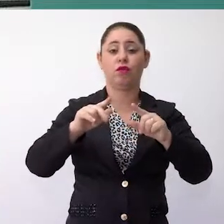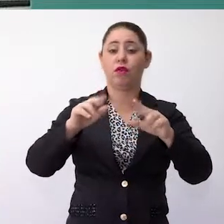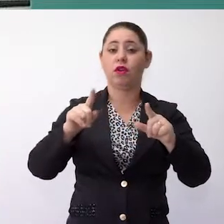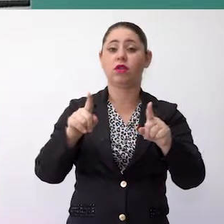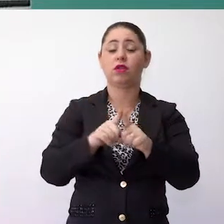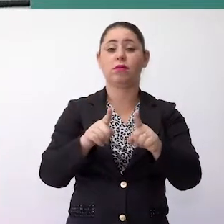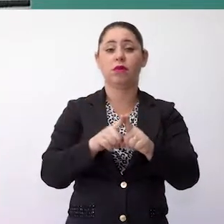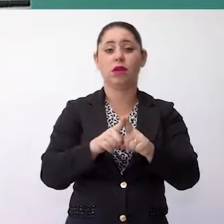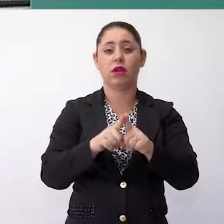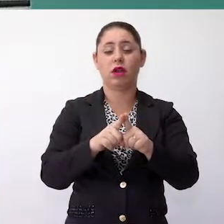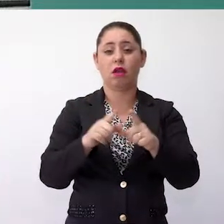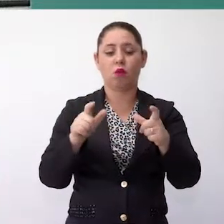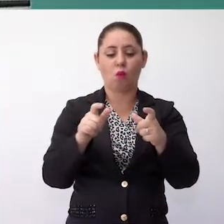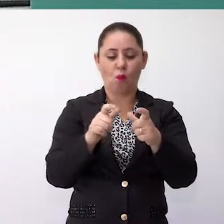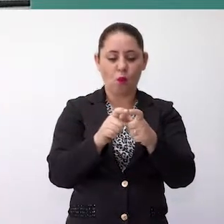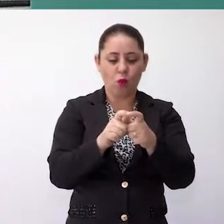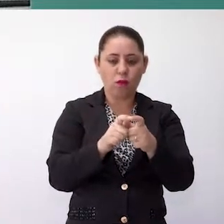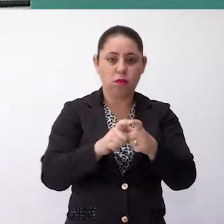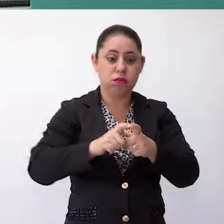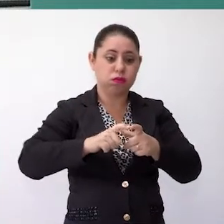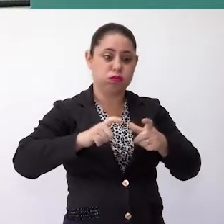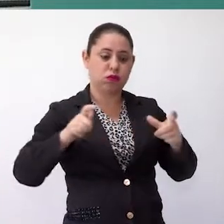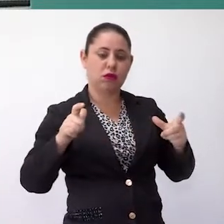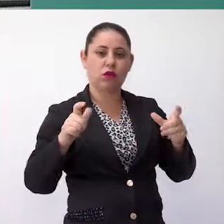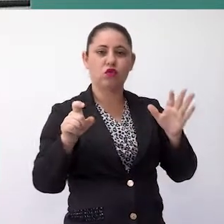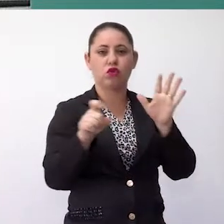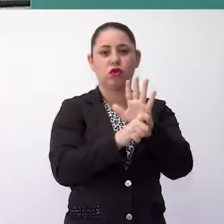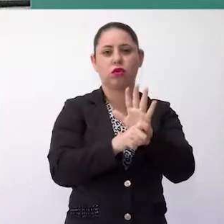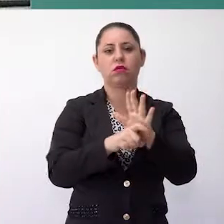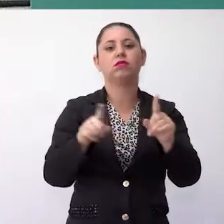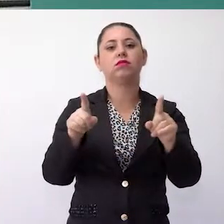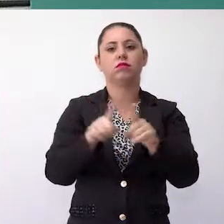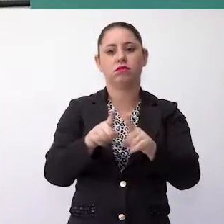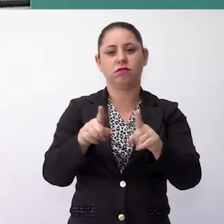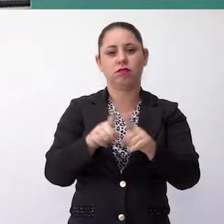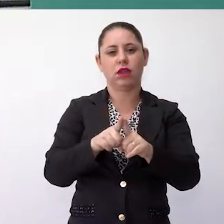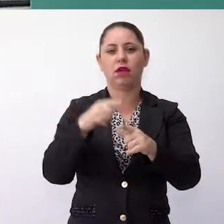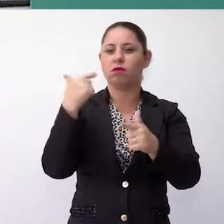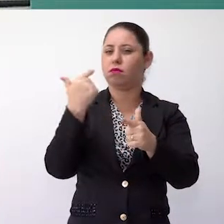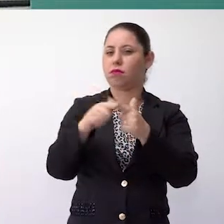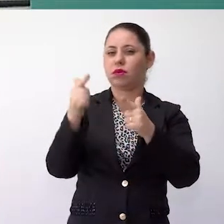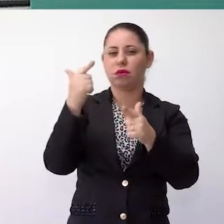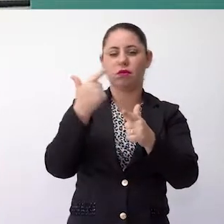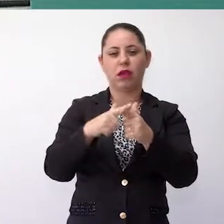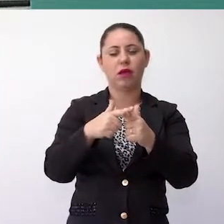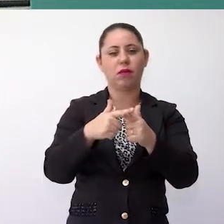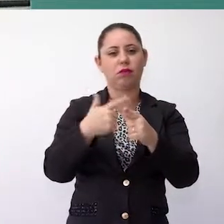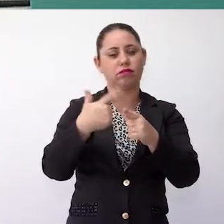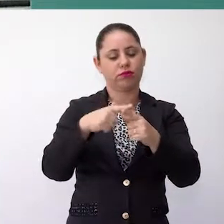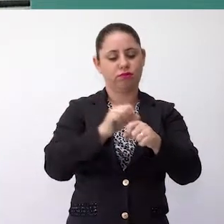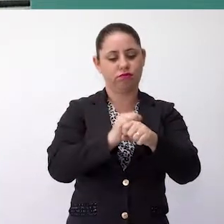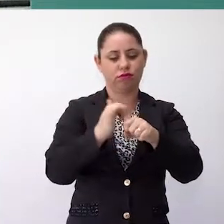ações, desde da pequena quantidade até as grandes quantidades. Nós tivemos um problema por conta da